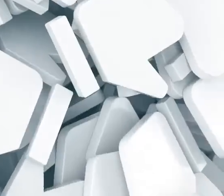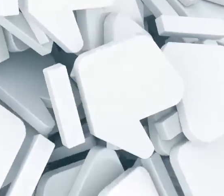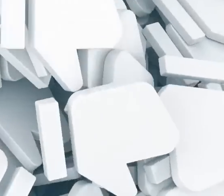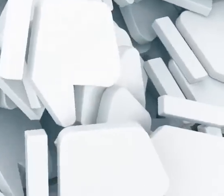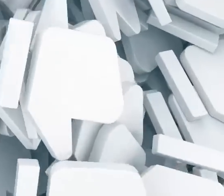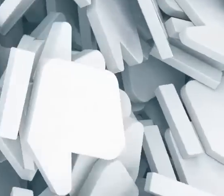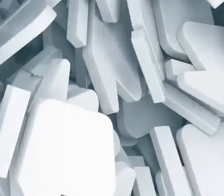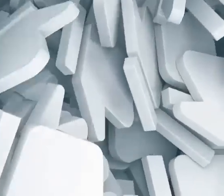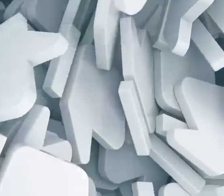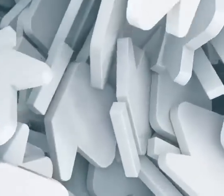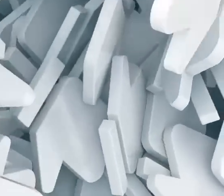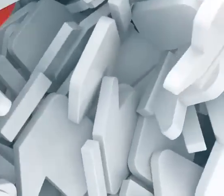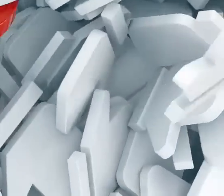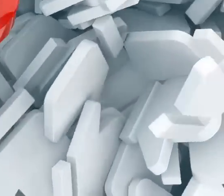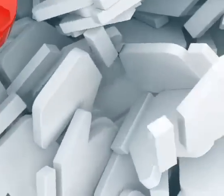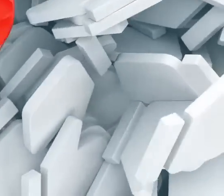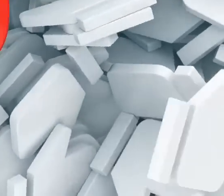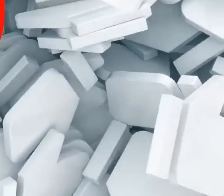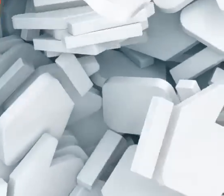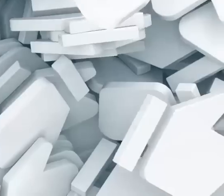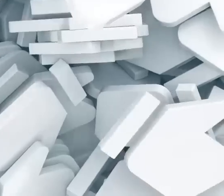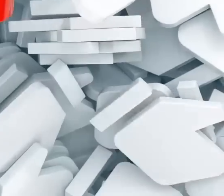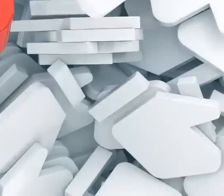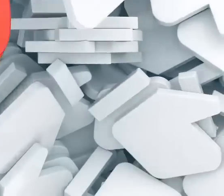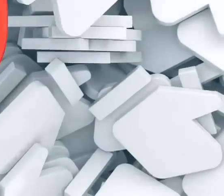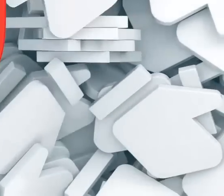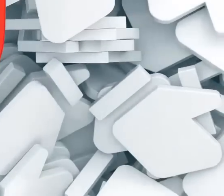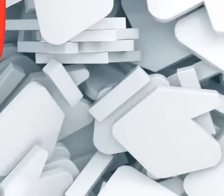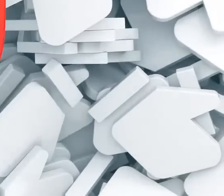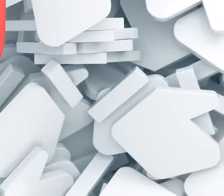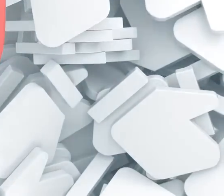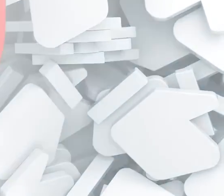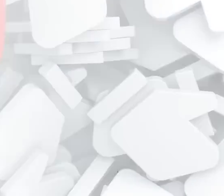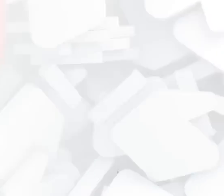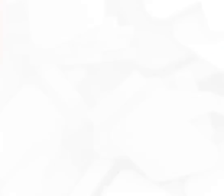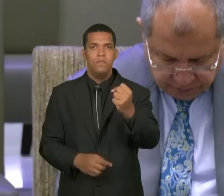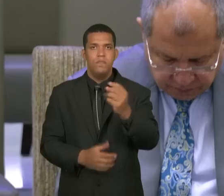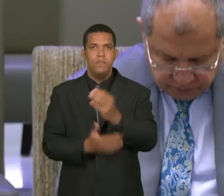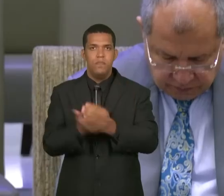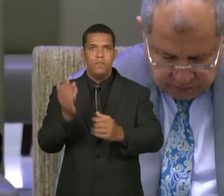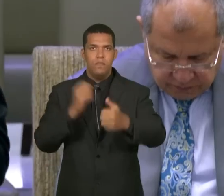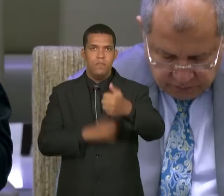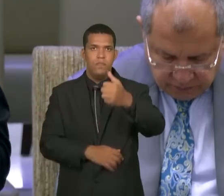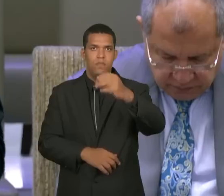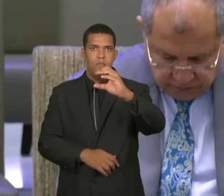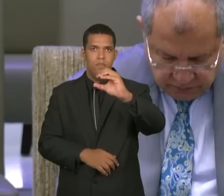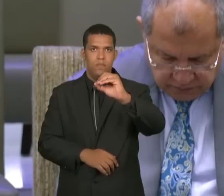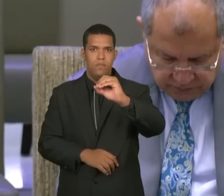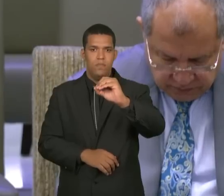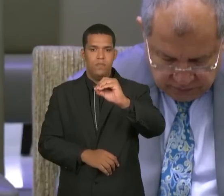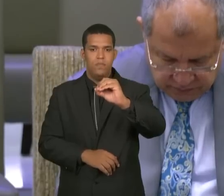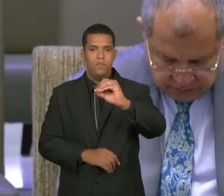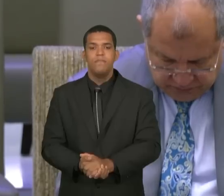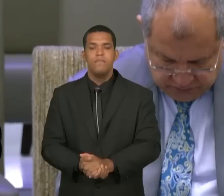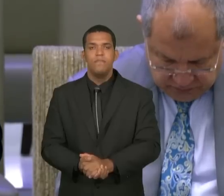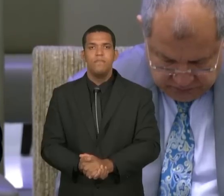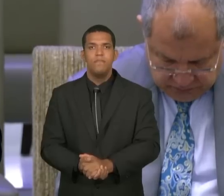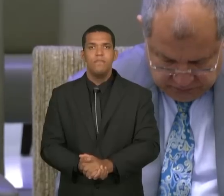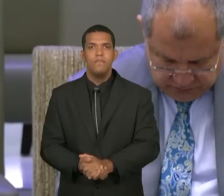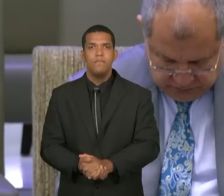Marcos Capítulo de número 10 e queremos ler a partir do versículo de número 17